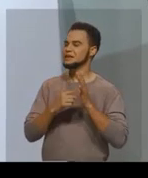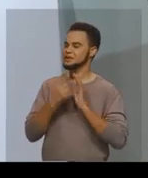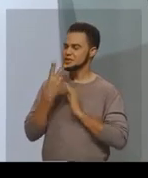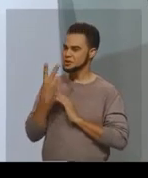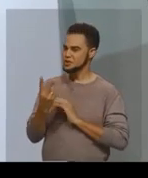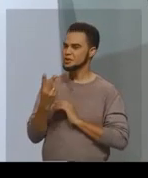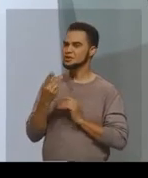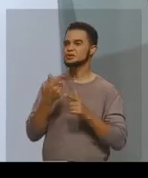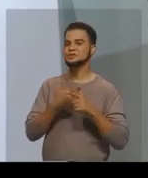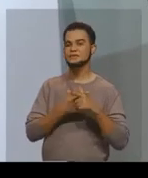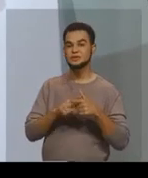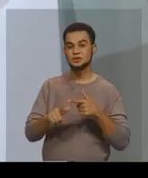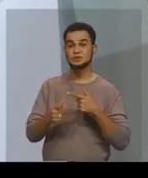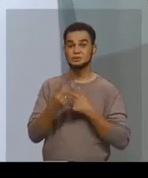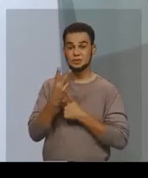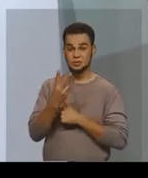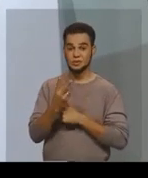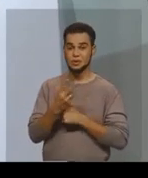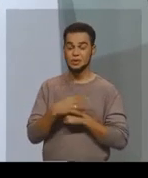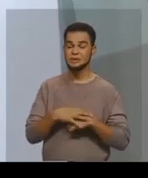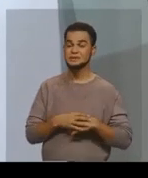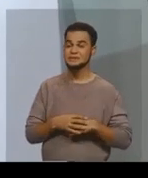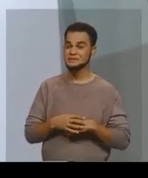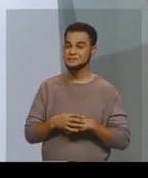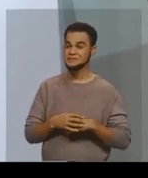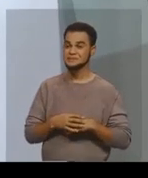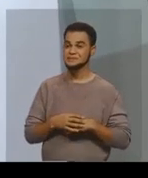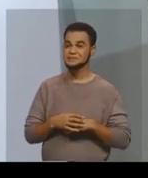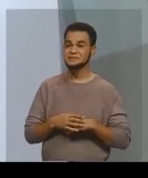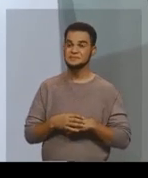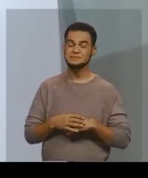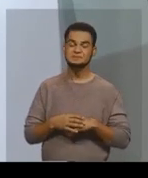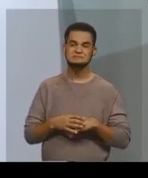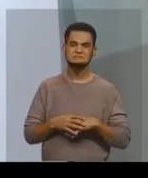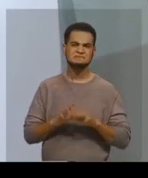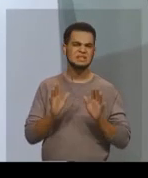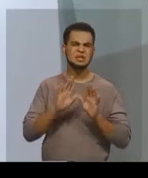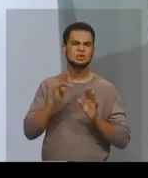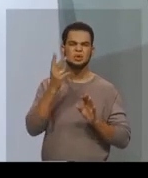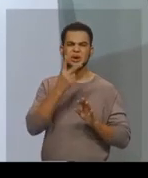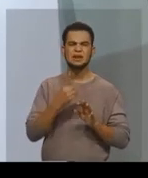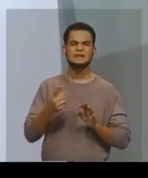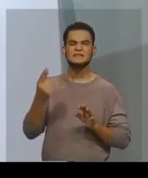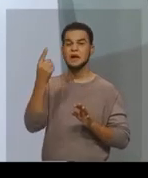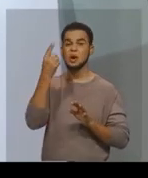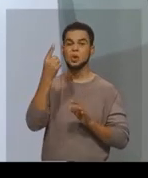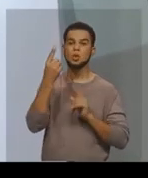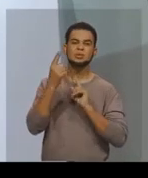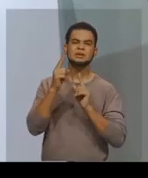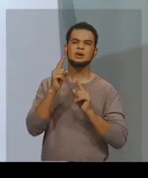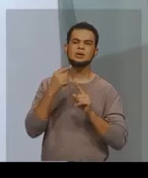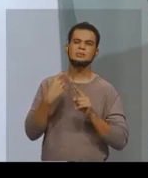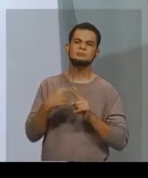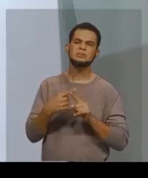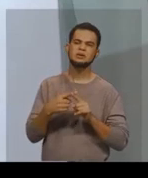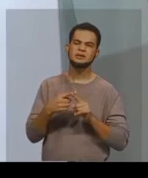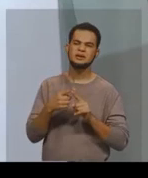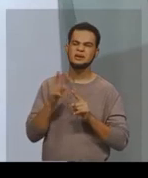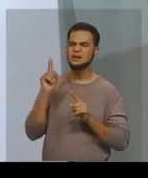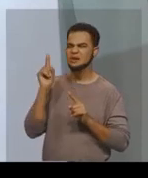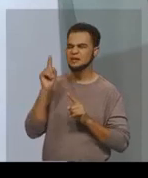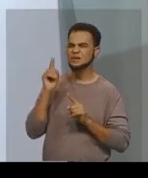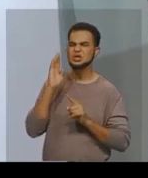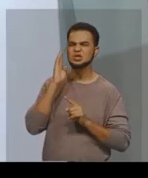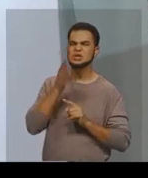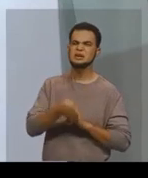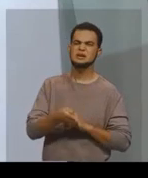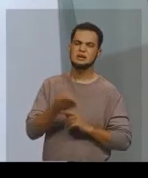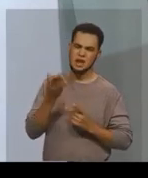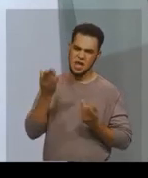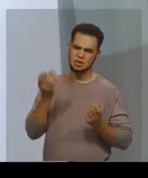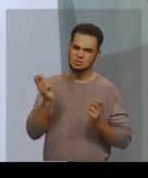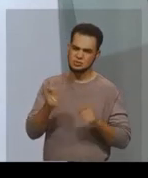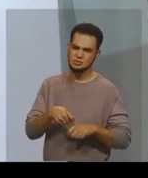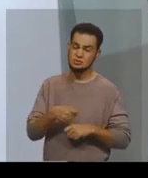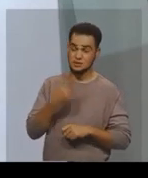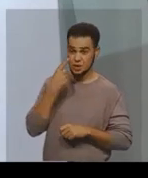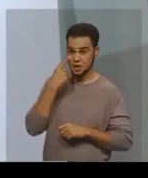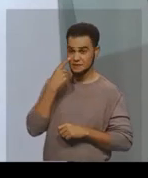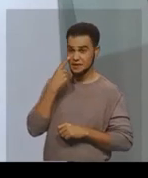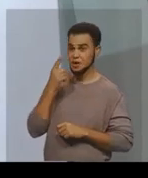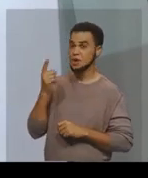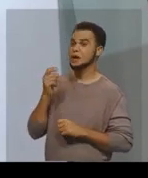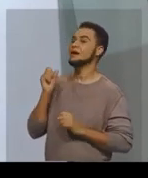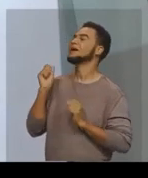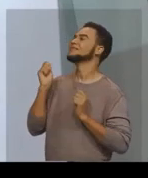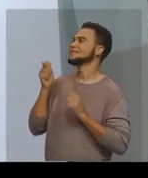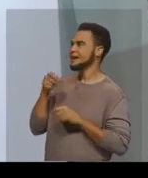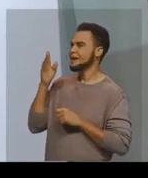2. Claro, você não levou até 1. Não precisa, pega o maior e leva até o menor. Pronto, aí sim, agora eu posso cortar,